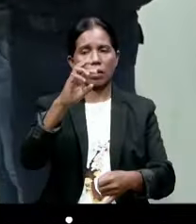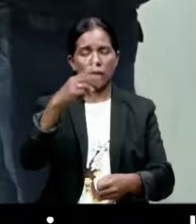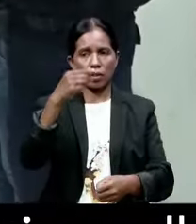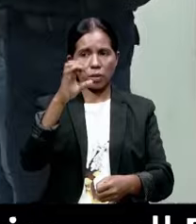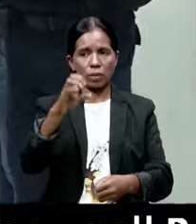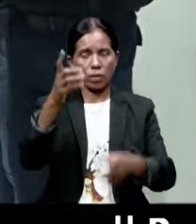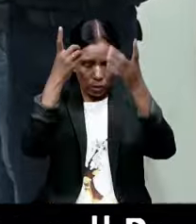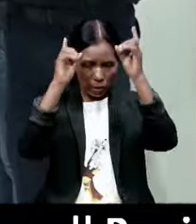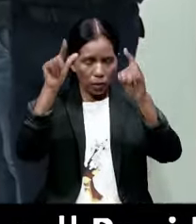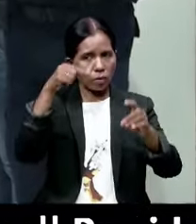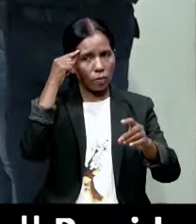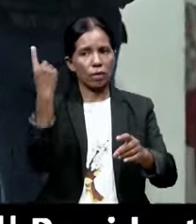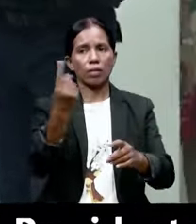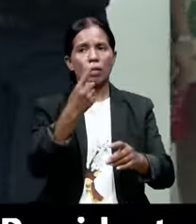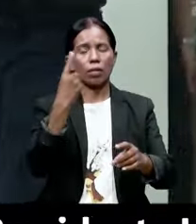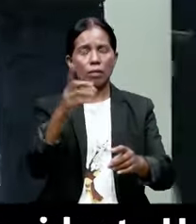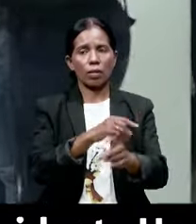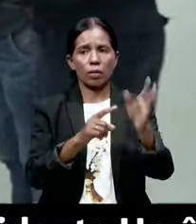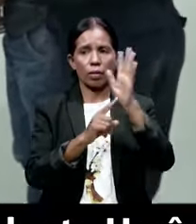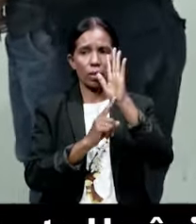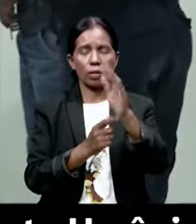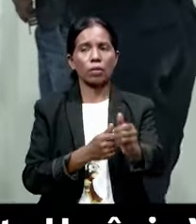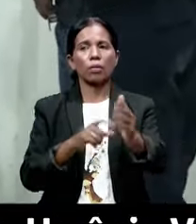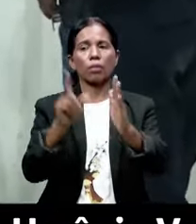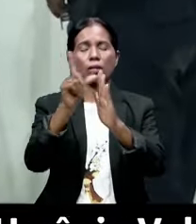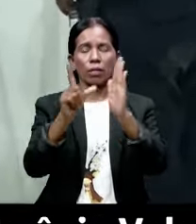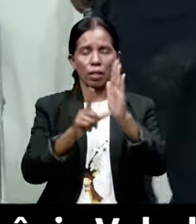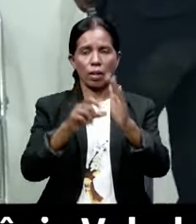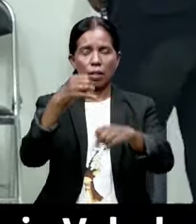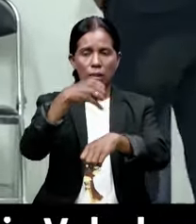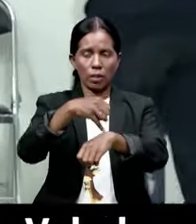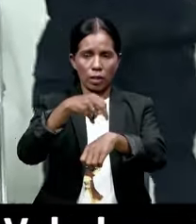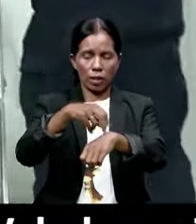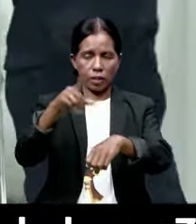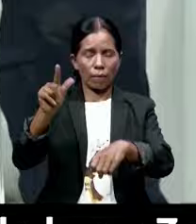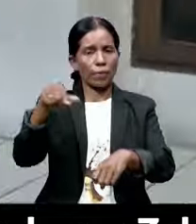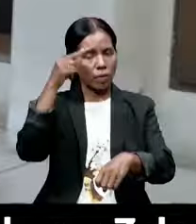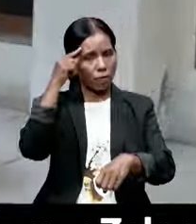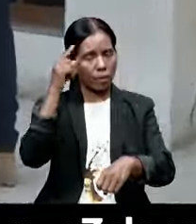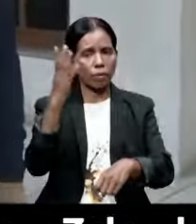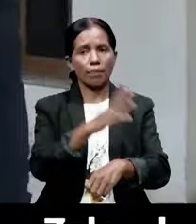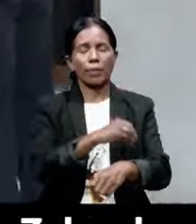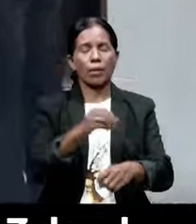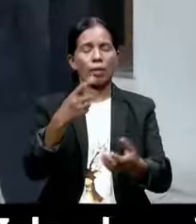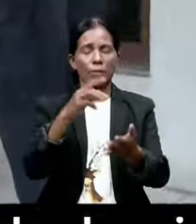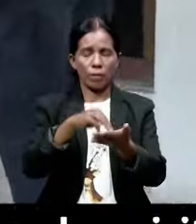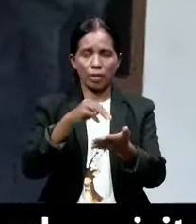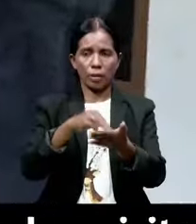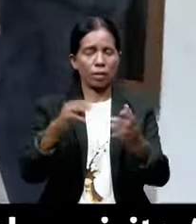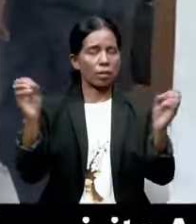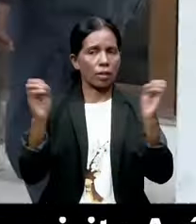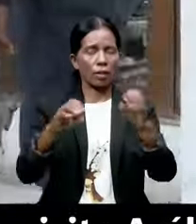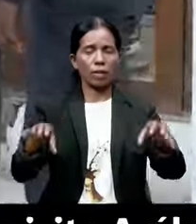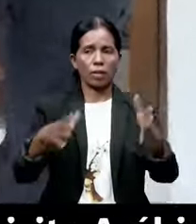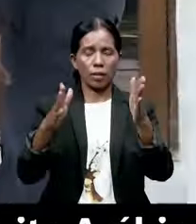decisão governina fatin halo extradição, tuir lei cooperação internacional. Tuir governante ne, matéria penal se la ia recurso,